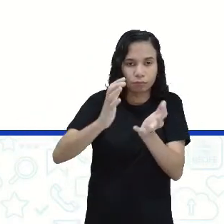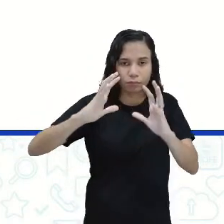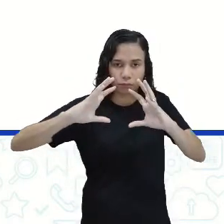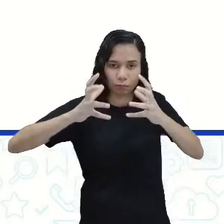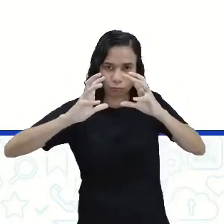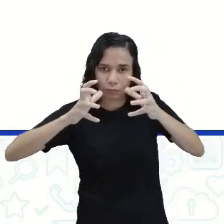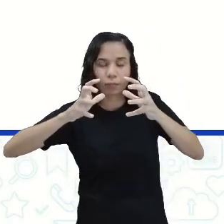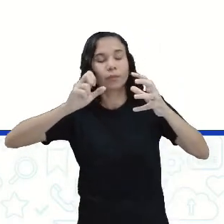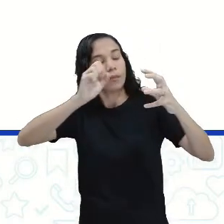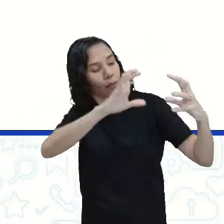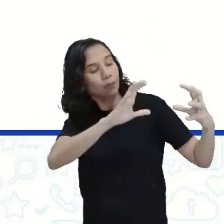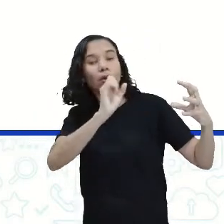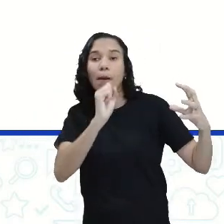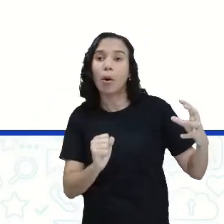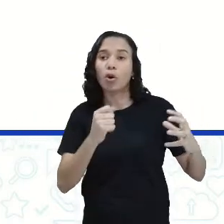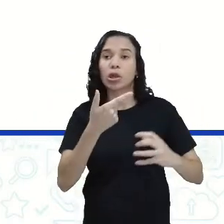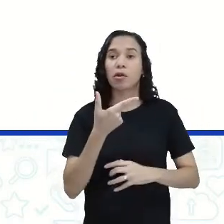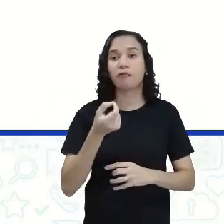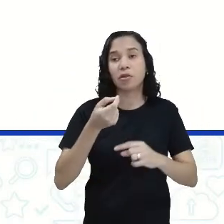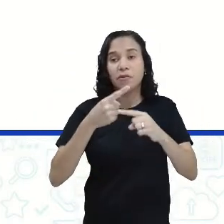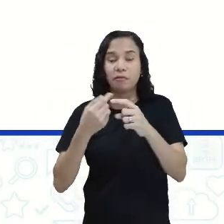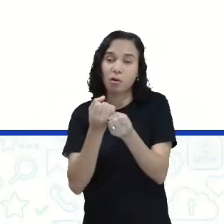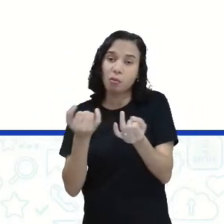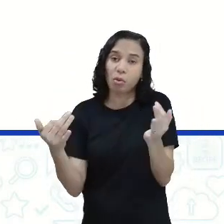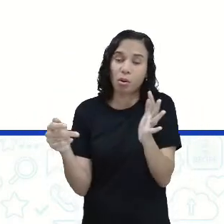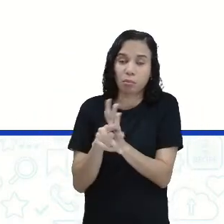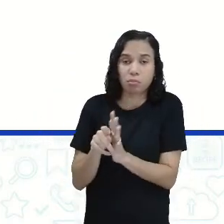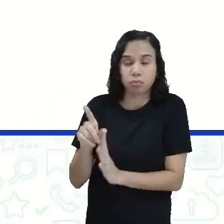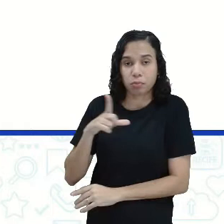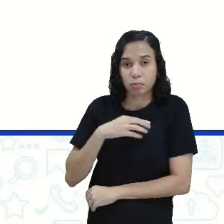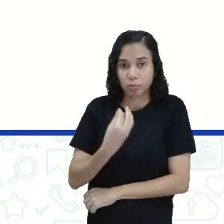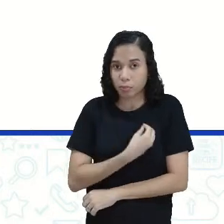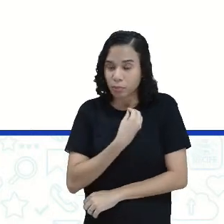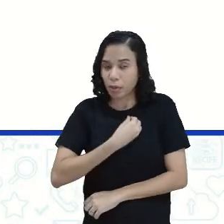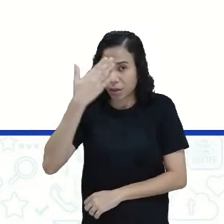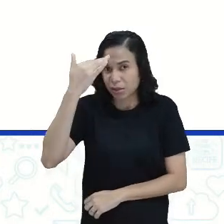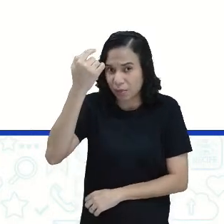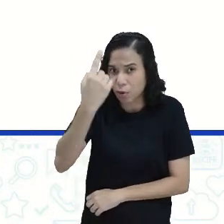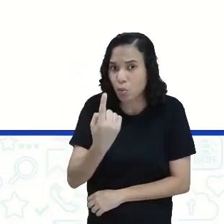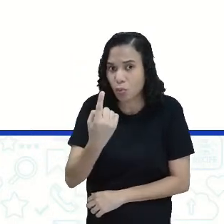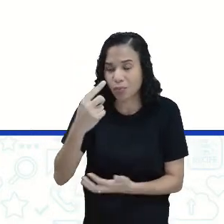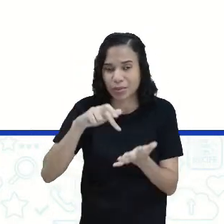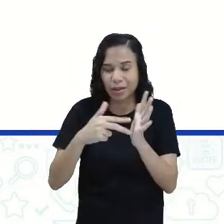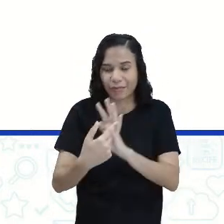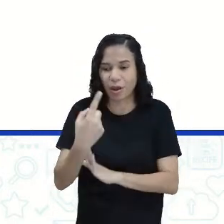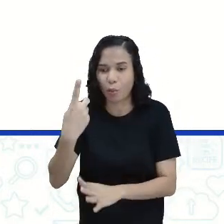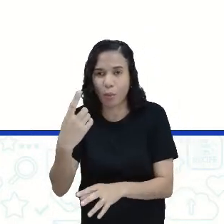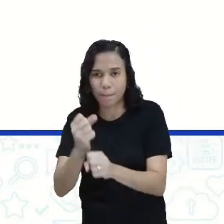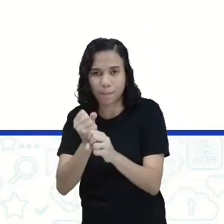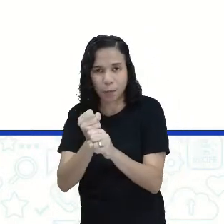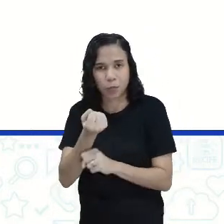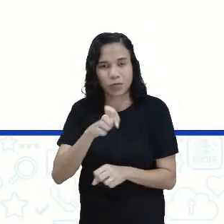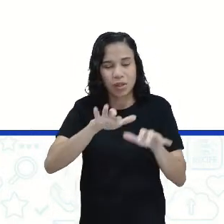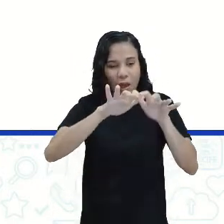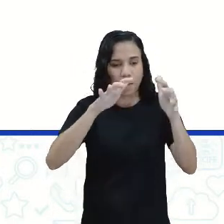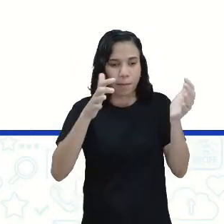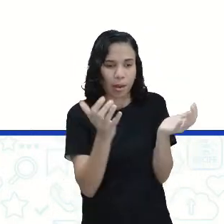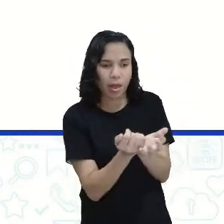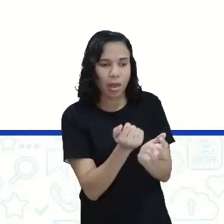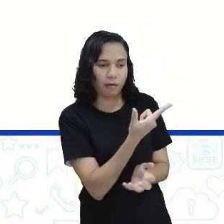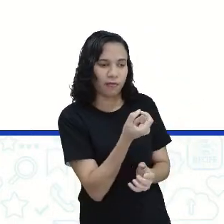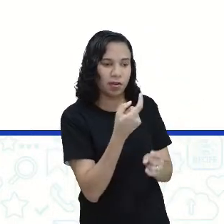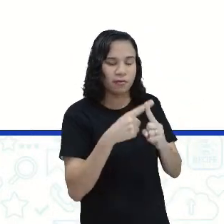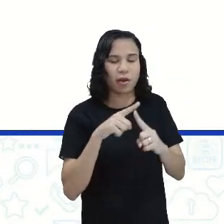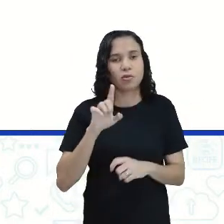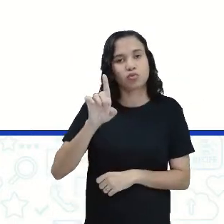esfera pode ser 20 vezes o volume de um cubozinho desse, sabendo que um cubozinho é 1. Se a esfera for 20 metros cúbicos, é 20